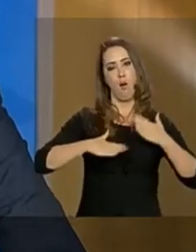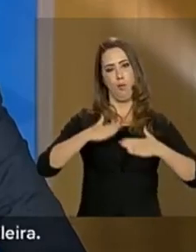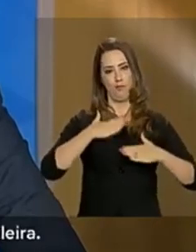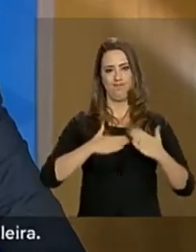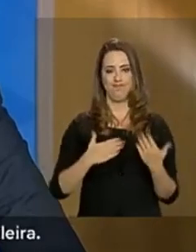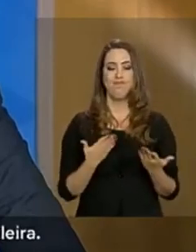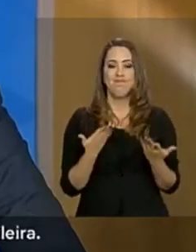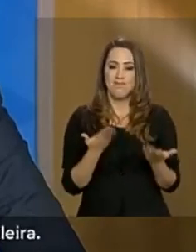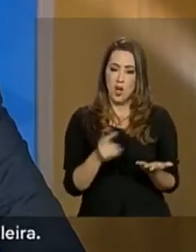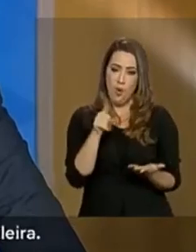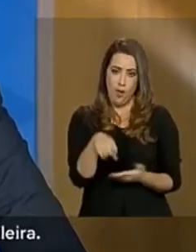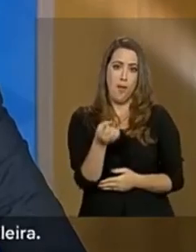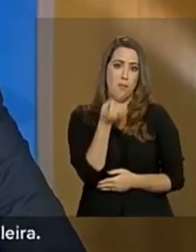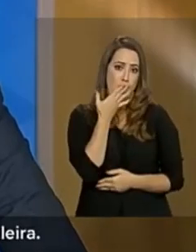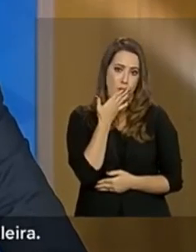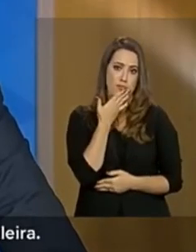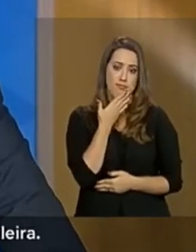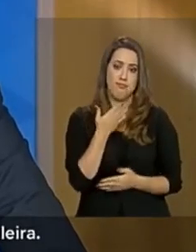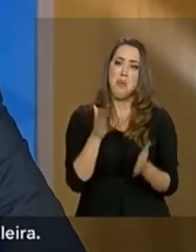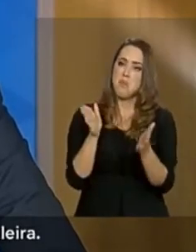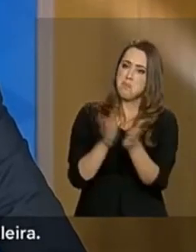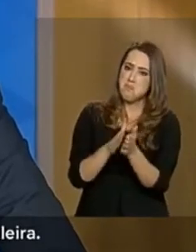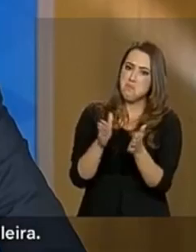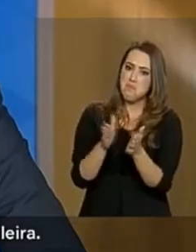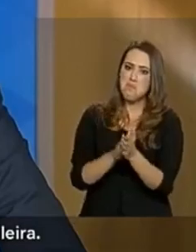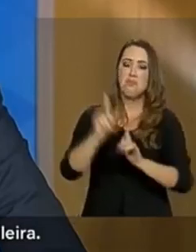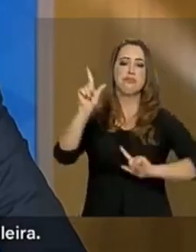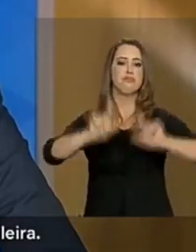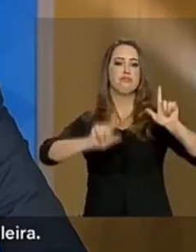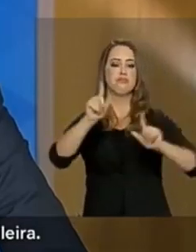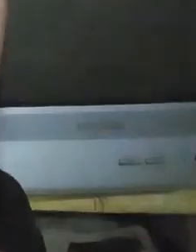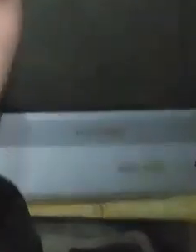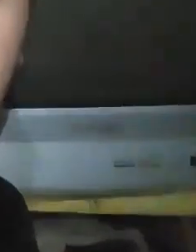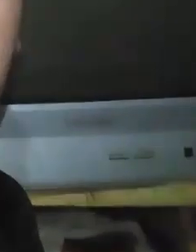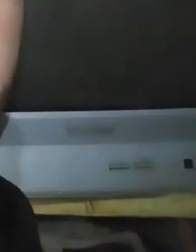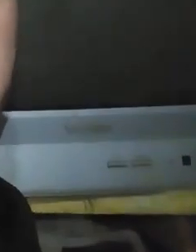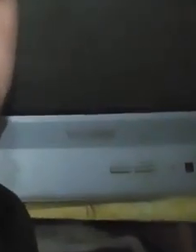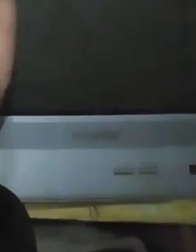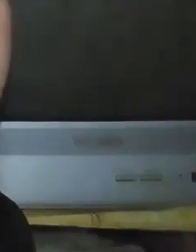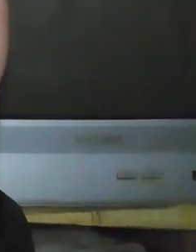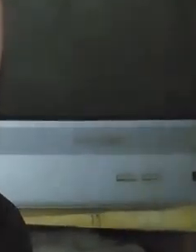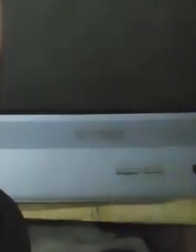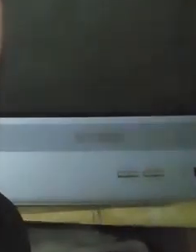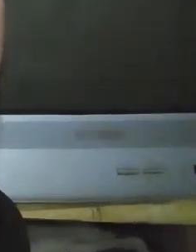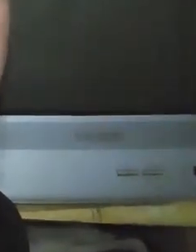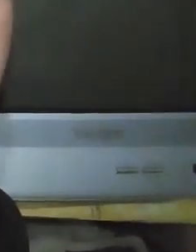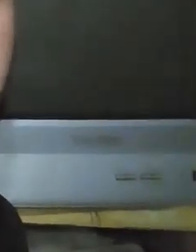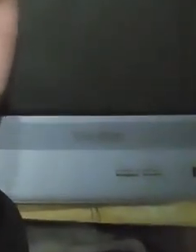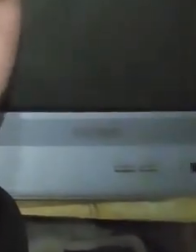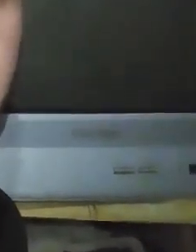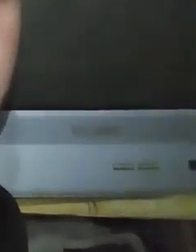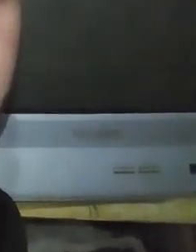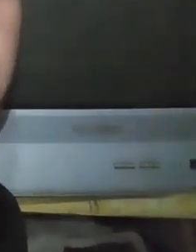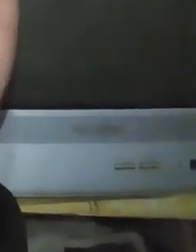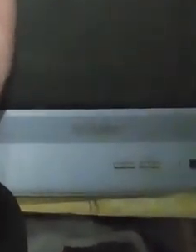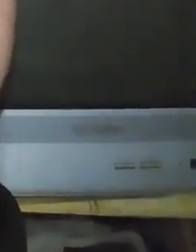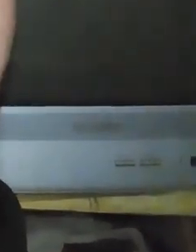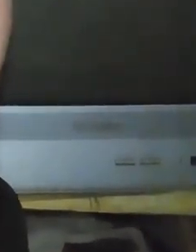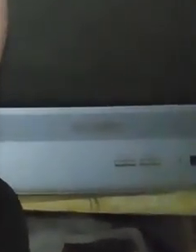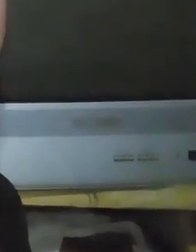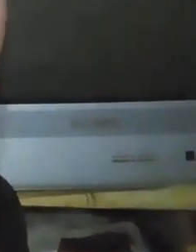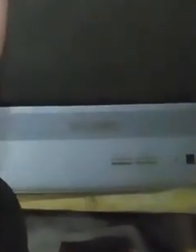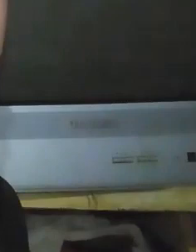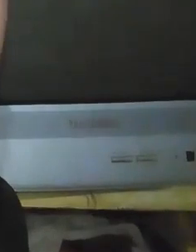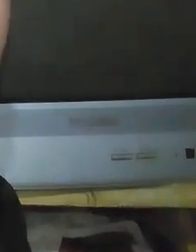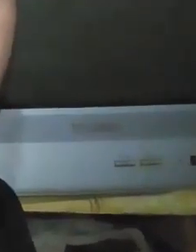tranquilidade. Isso é muito bom. Parabéns, imprensa brasileira. Outra coisa que o presidente Jair Bolsonaro fez também no seu discurso